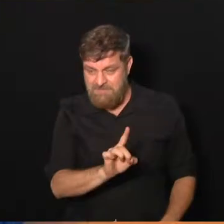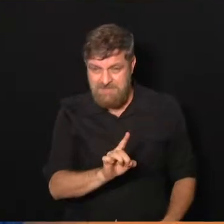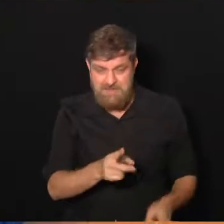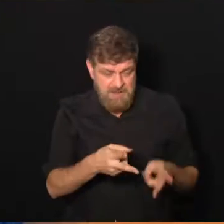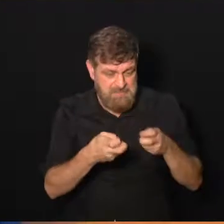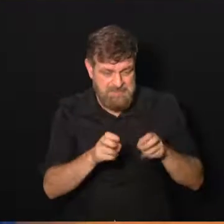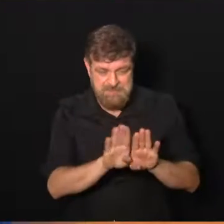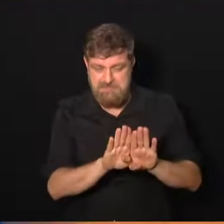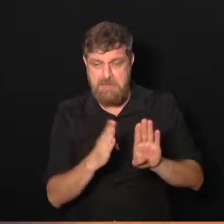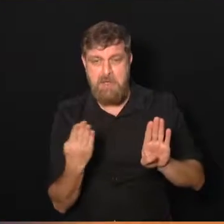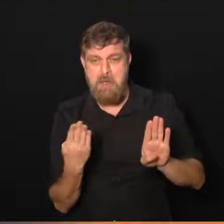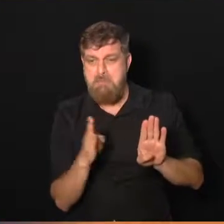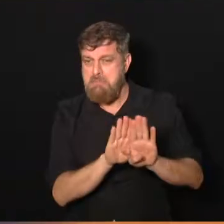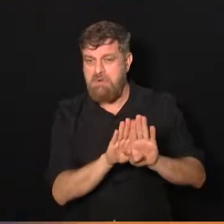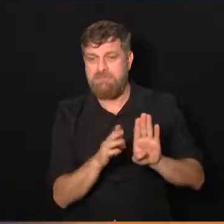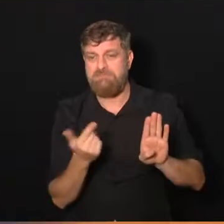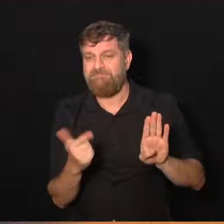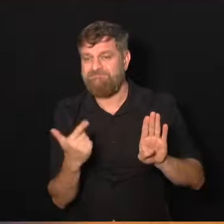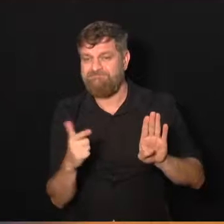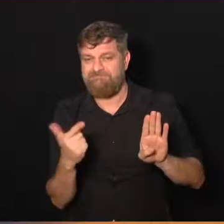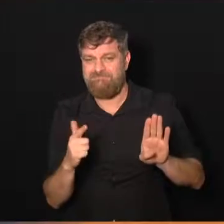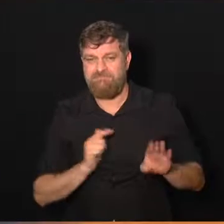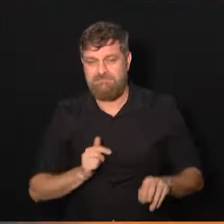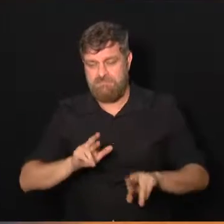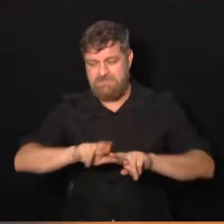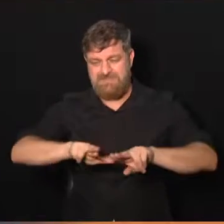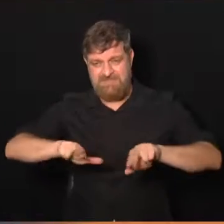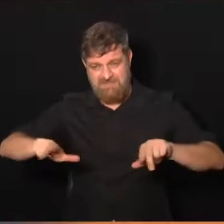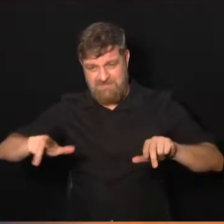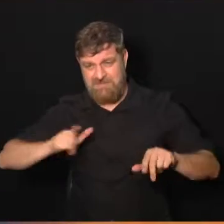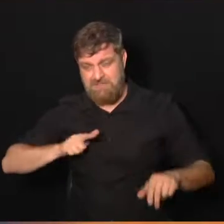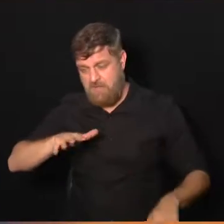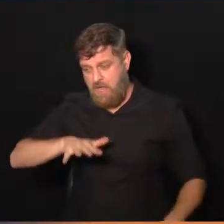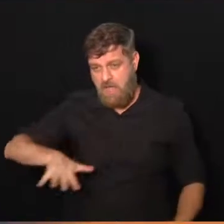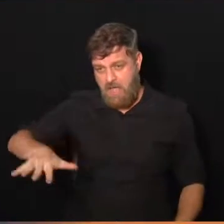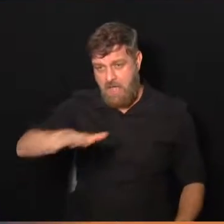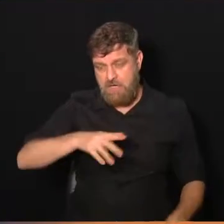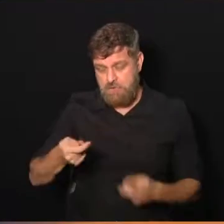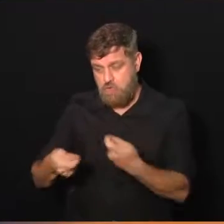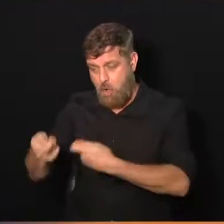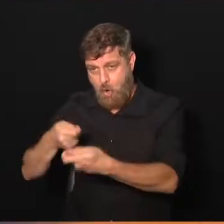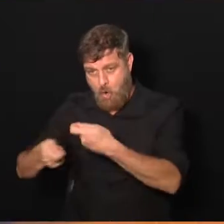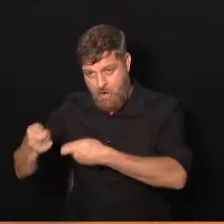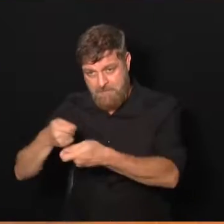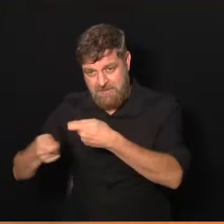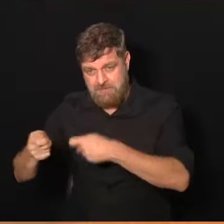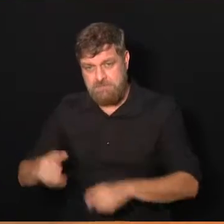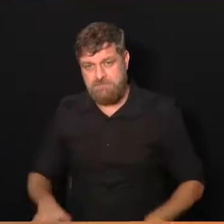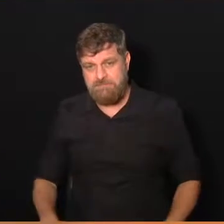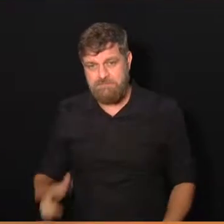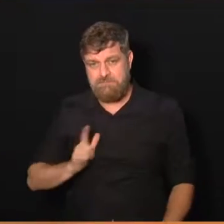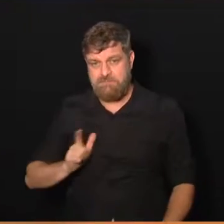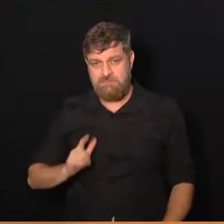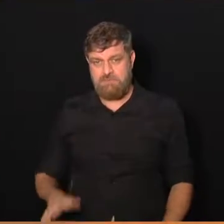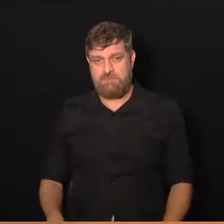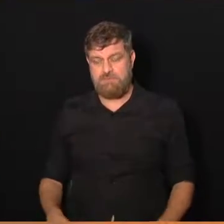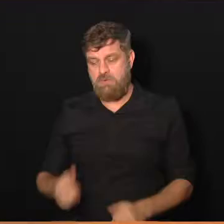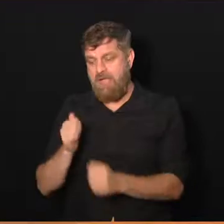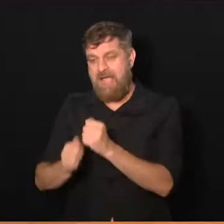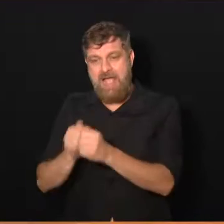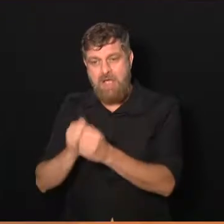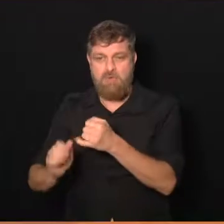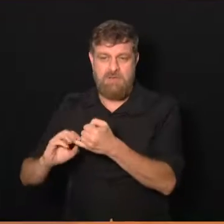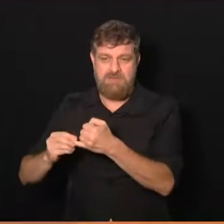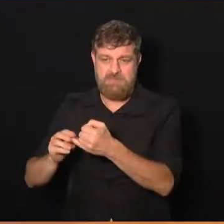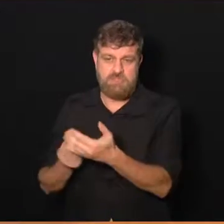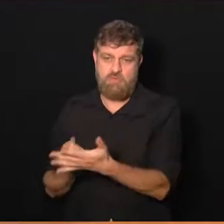cuidado, né? Diferente das outras áreas de comércio da cidade, né? Eu não estou comprando arroz, comprando